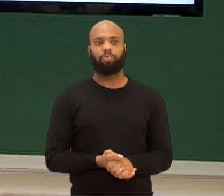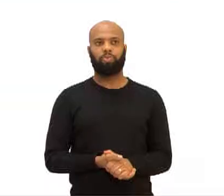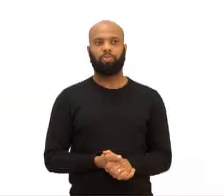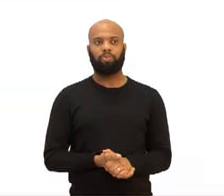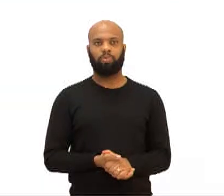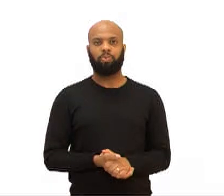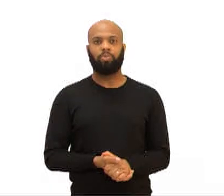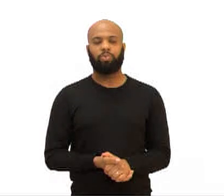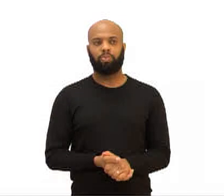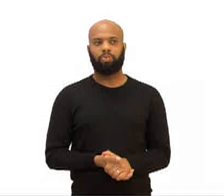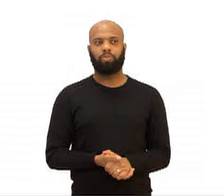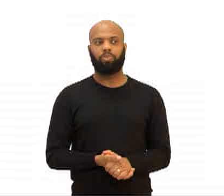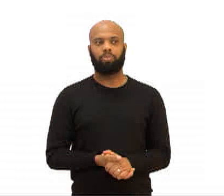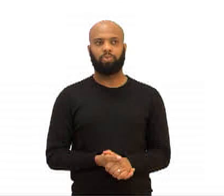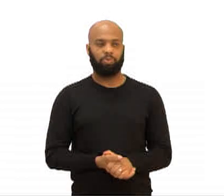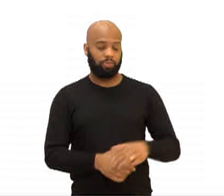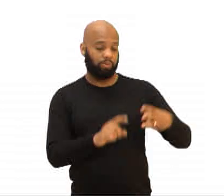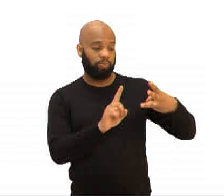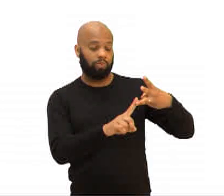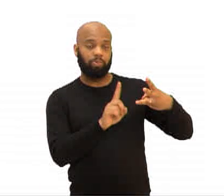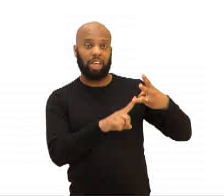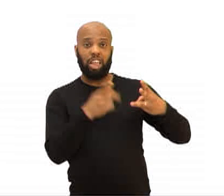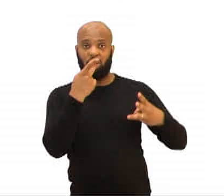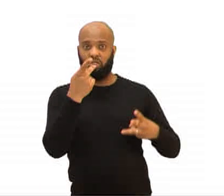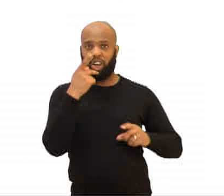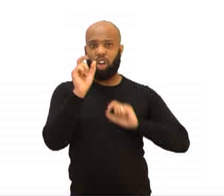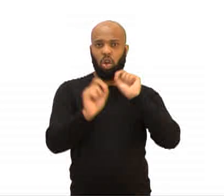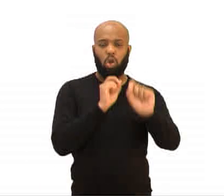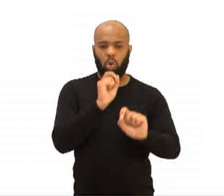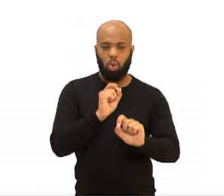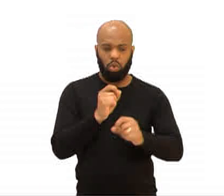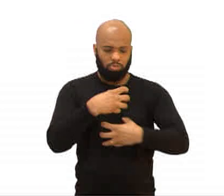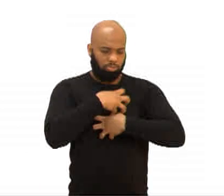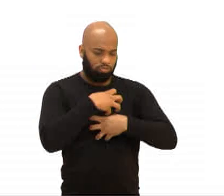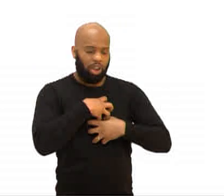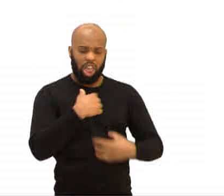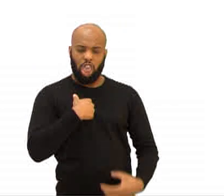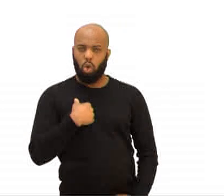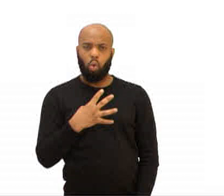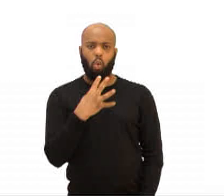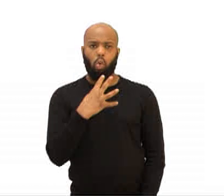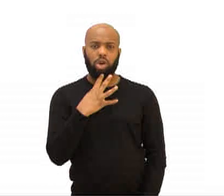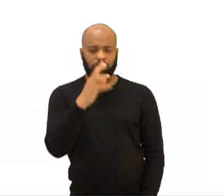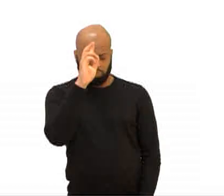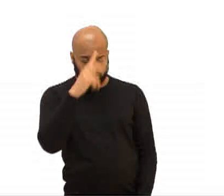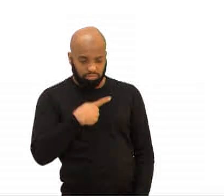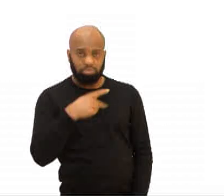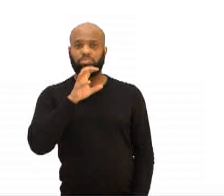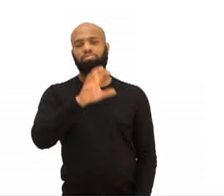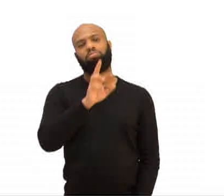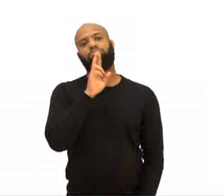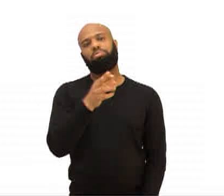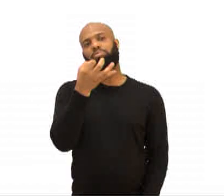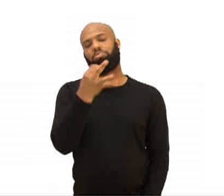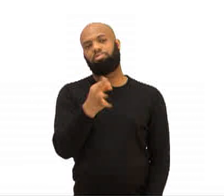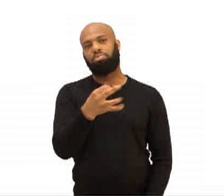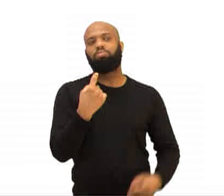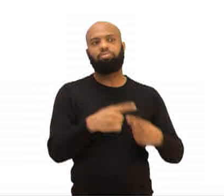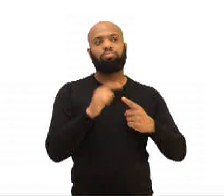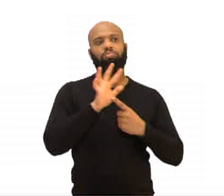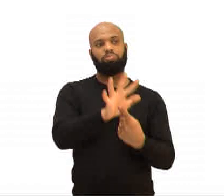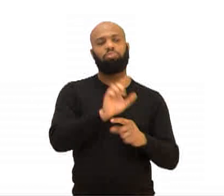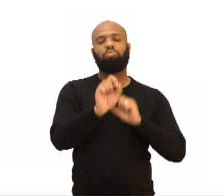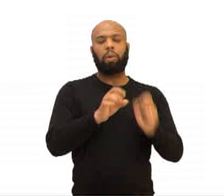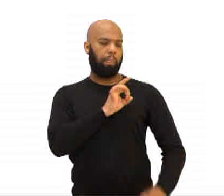vida, enfermidades e sentimentos. Se ela fala que ela é aquilo que ela melhor conhece, sim, é isso que reflete, né?